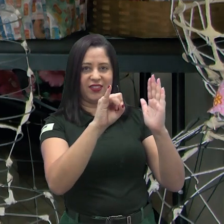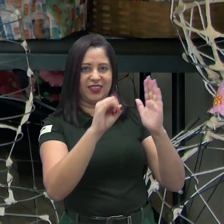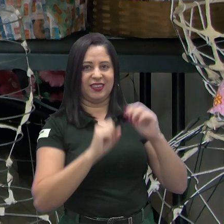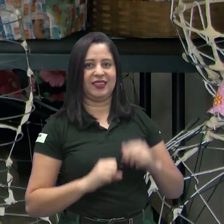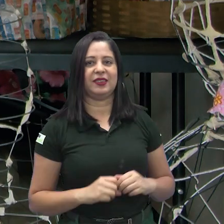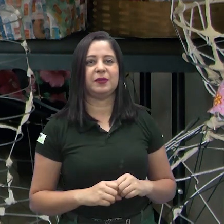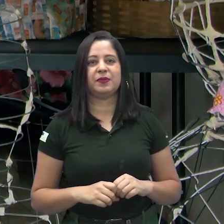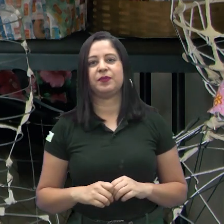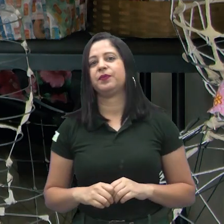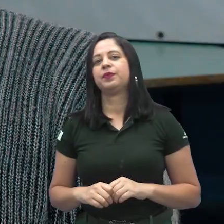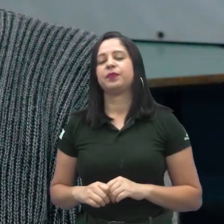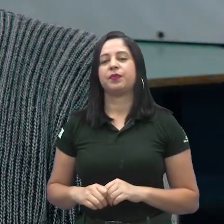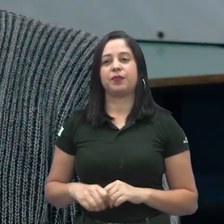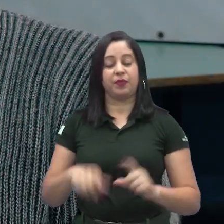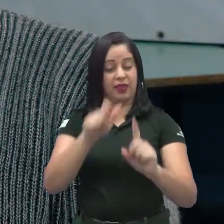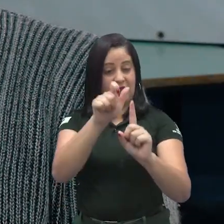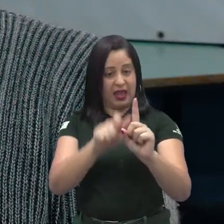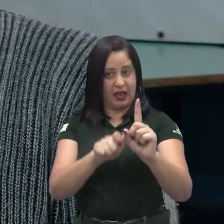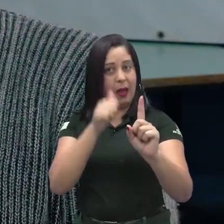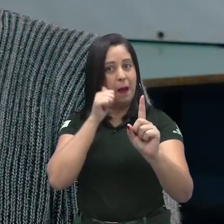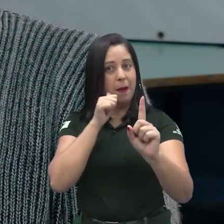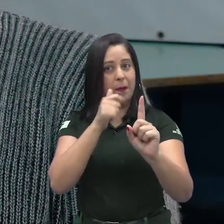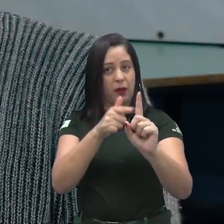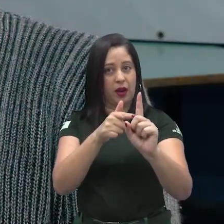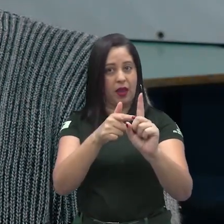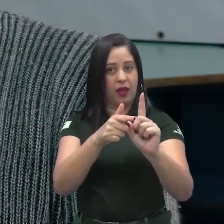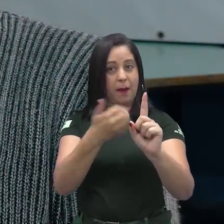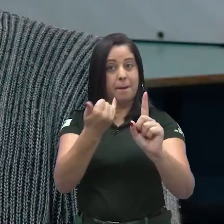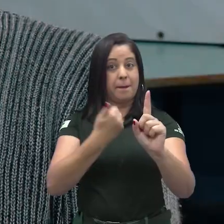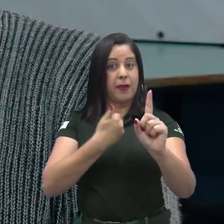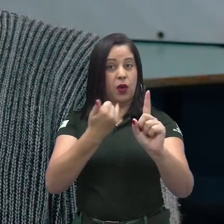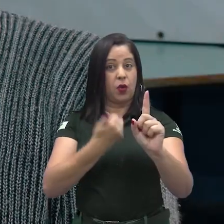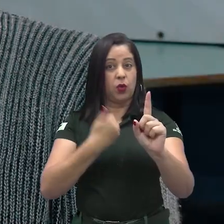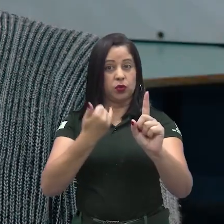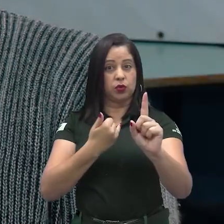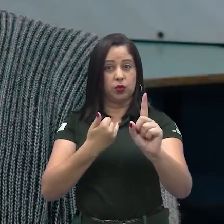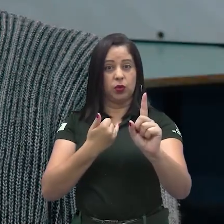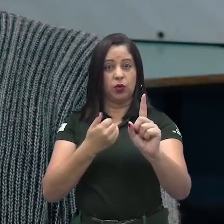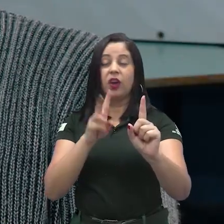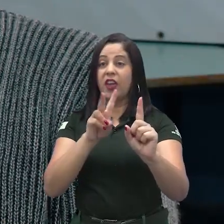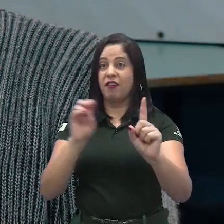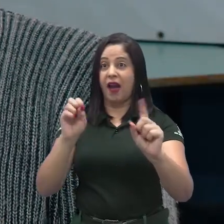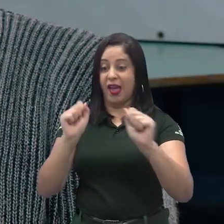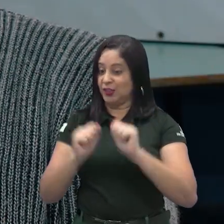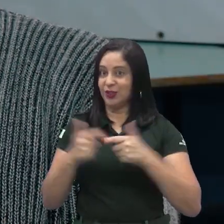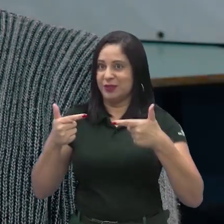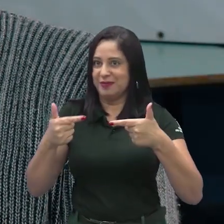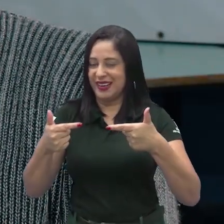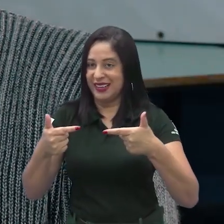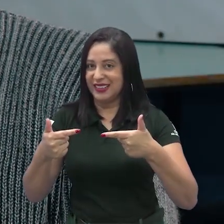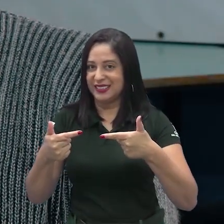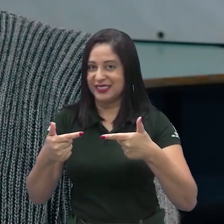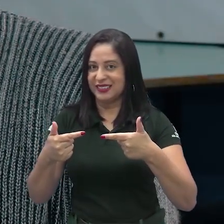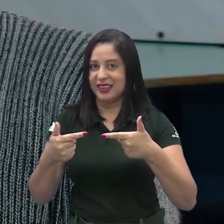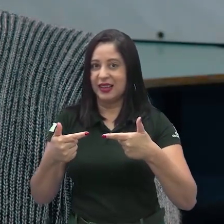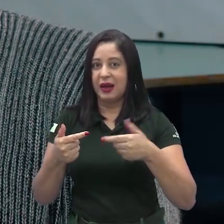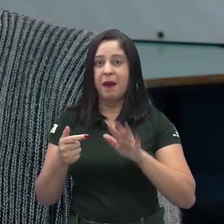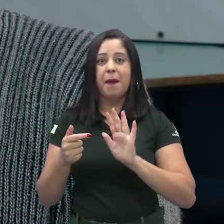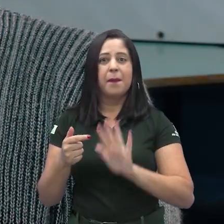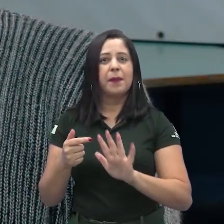Foi a primeira estrutura. Olha, a Vivian falou para mim que ela ia fazer uma surpresa para mim,